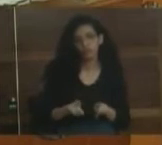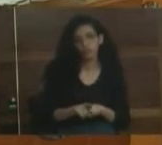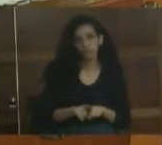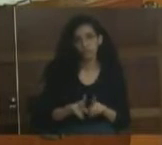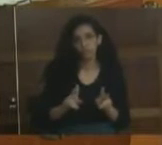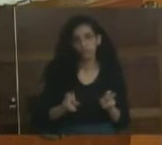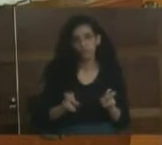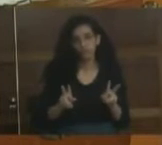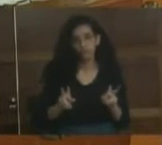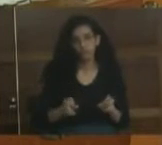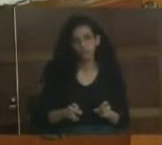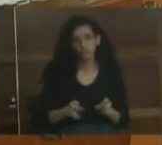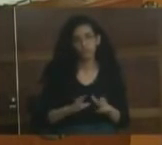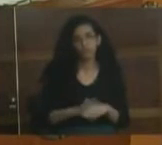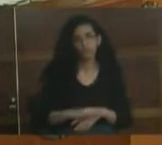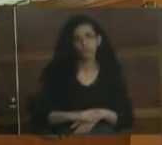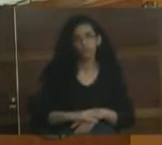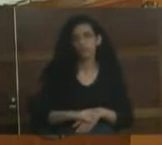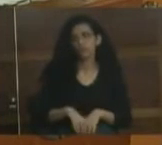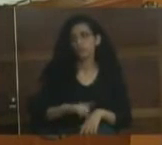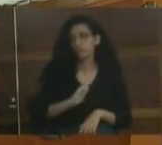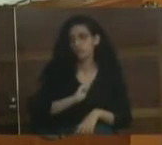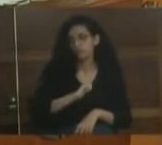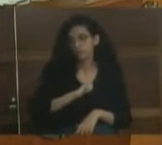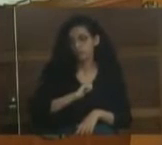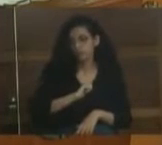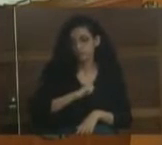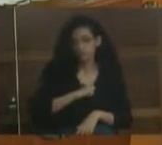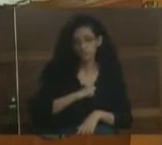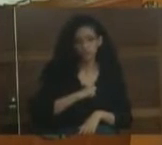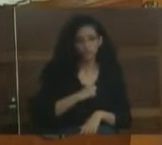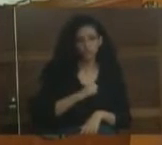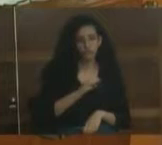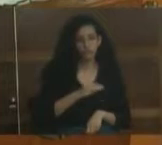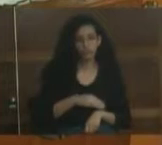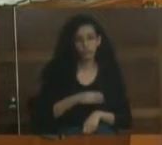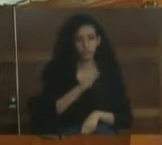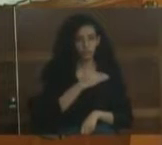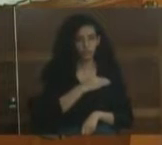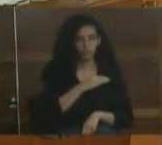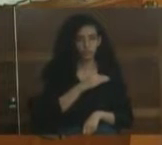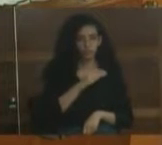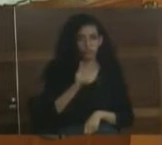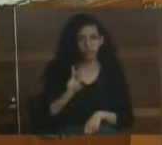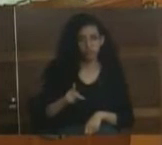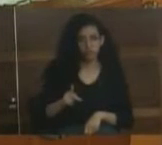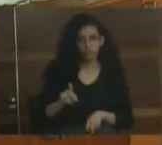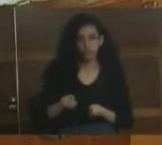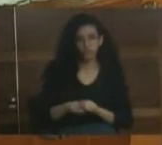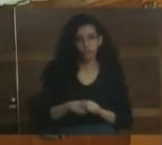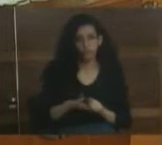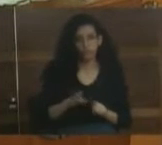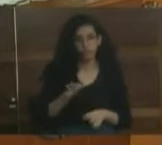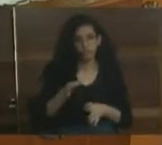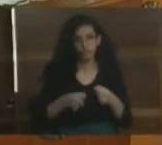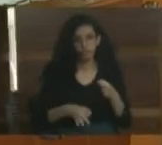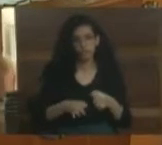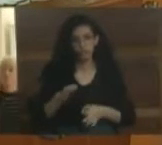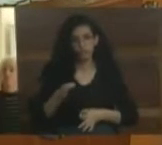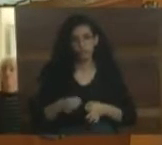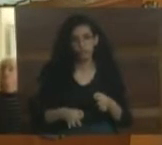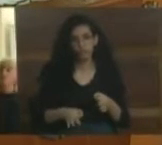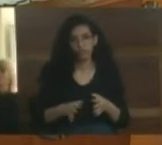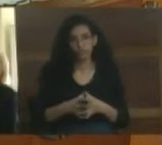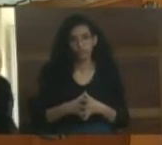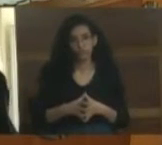questão da conciliação e a fiscalização tanto do ministério público ou tribunal de contas nas nações pois estamos